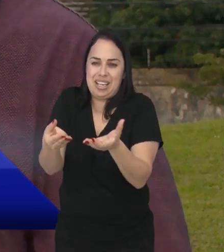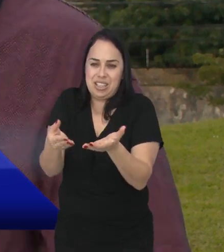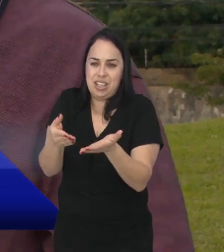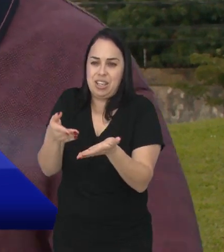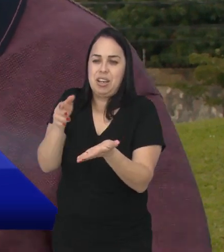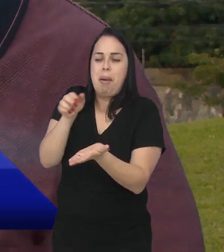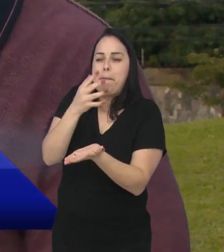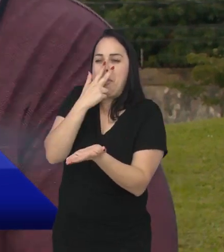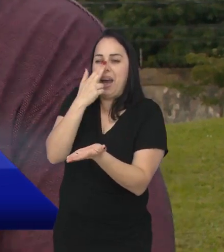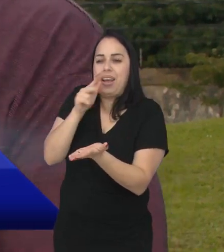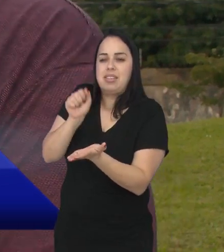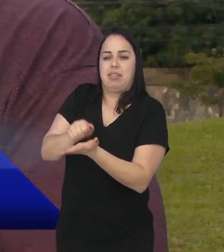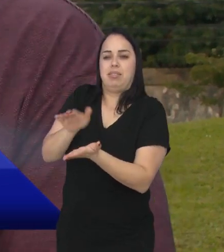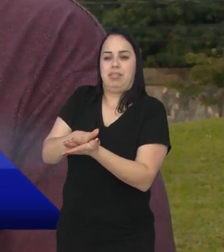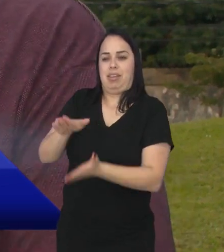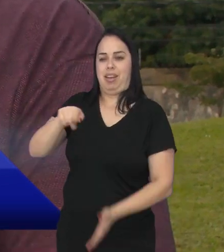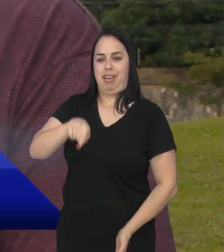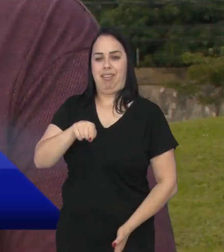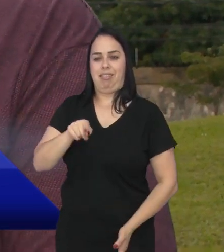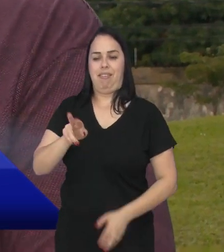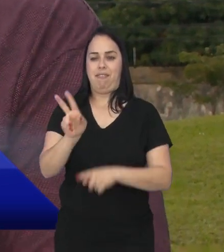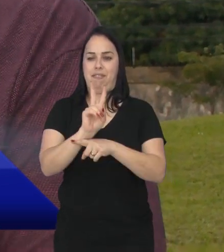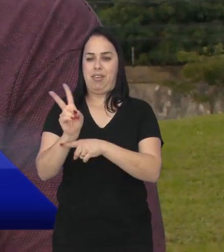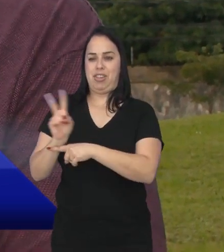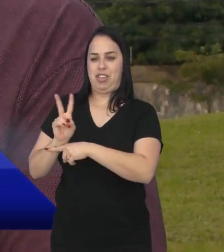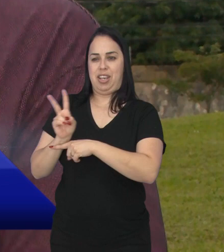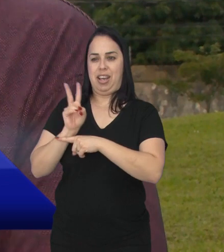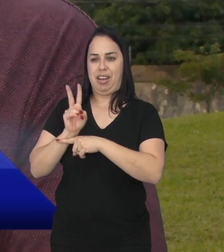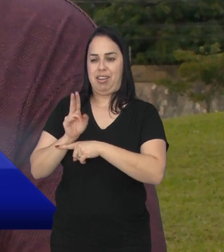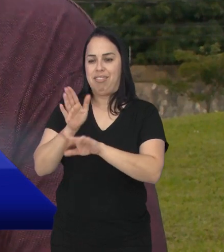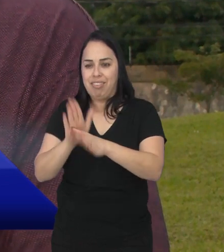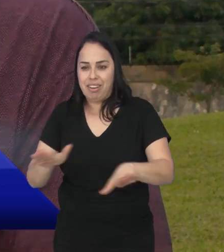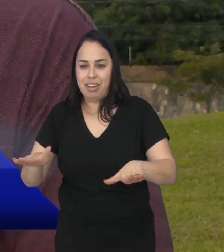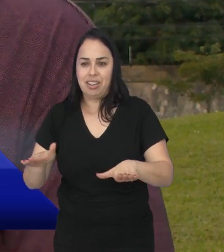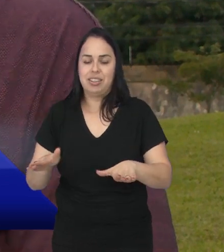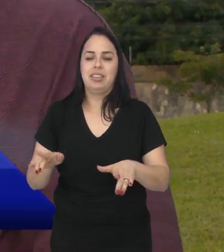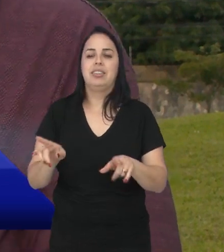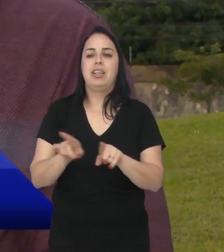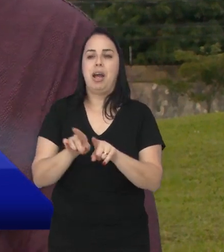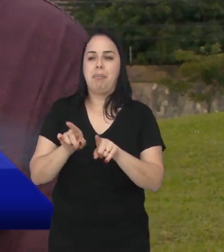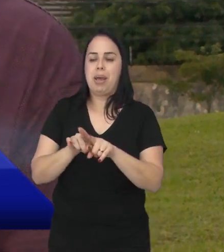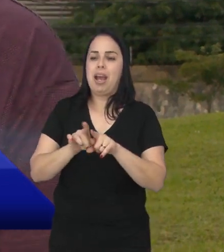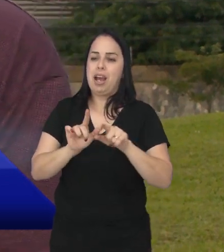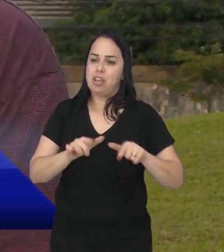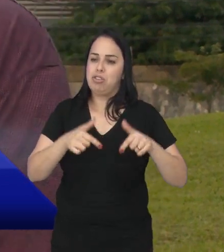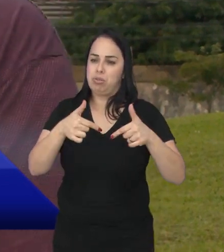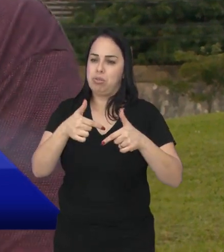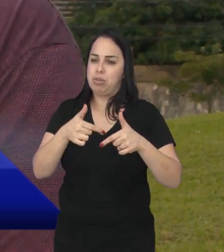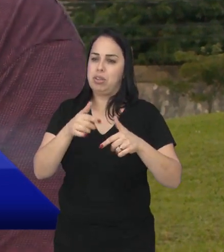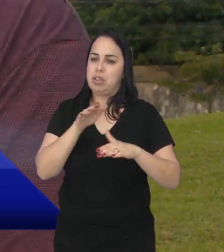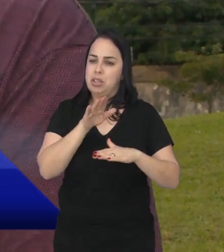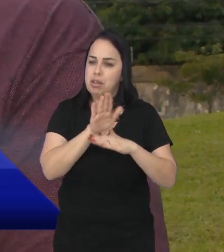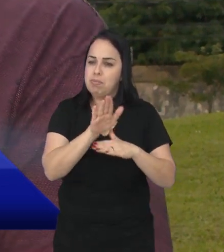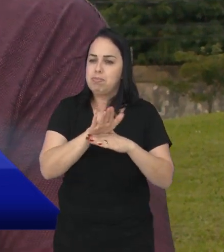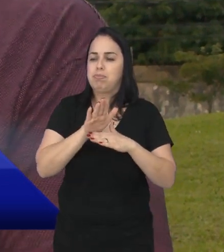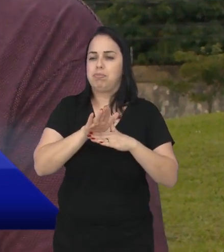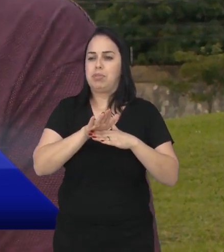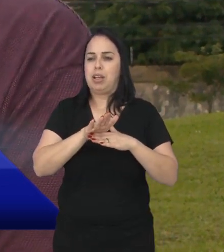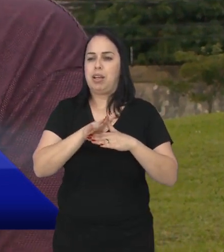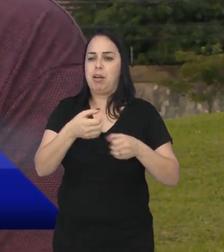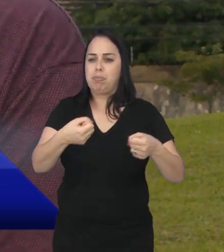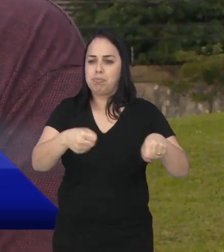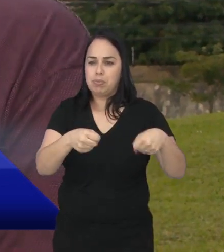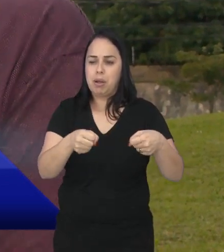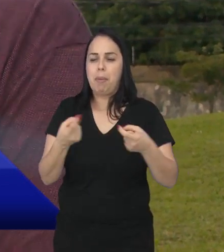nós intitulamos eles como a gente de trânsito Mirins também nós vamos ter ações focadas para motociclista em parceria